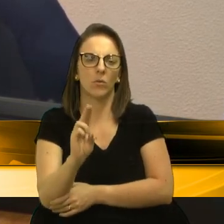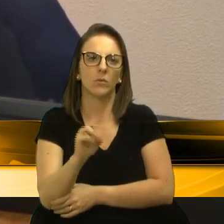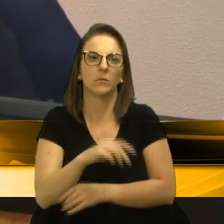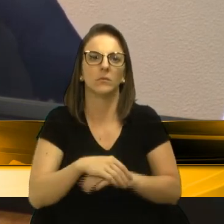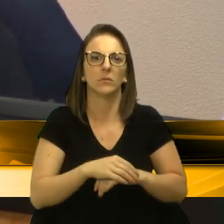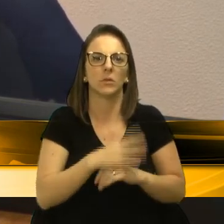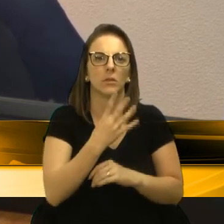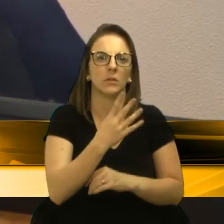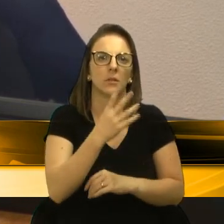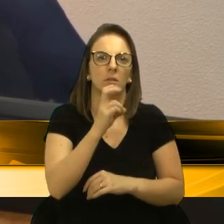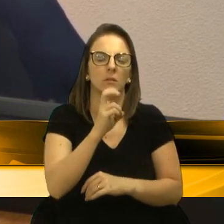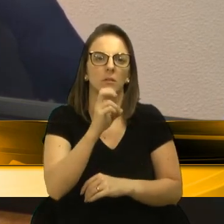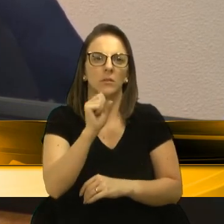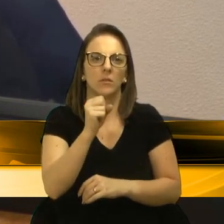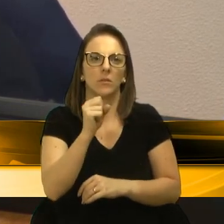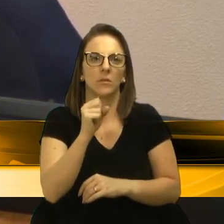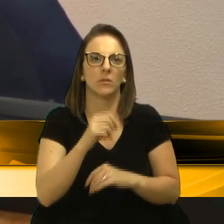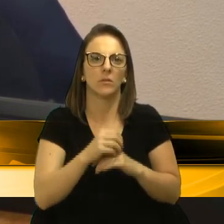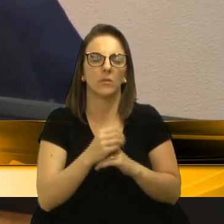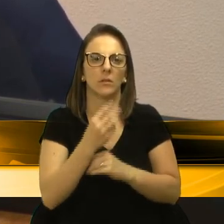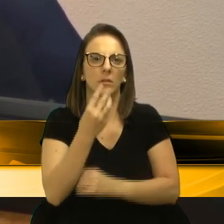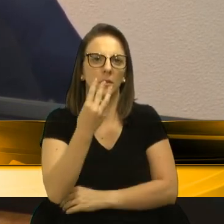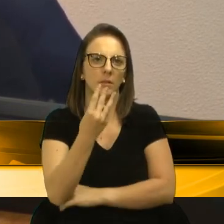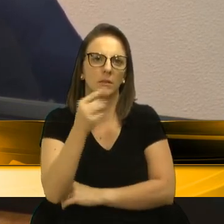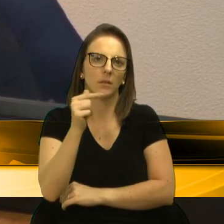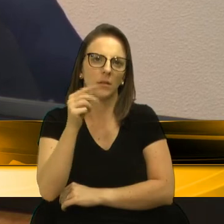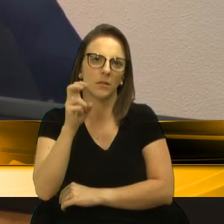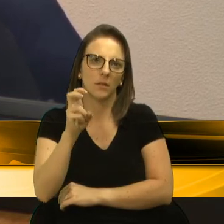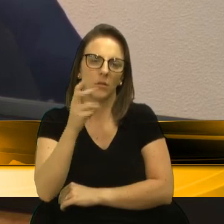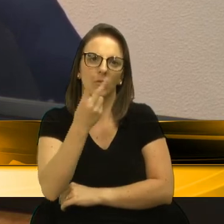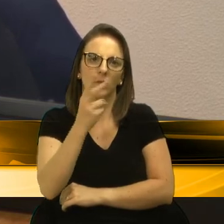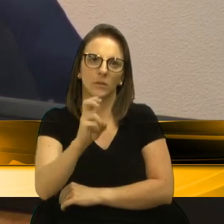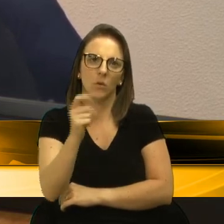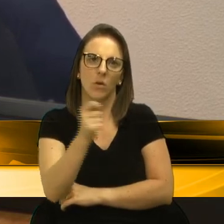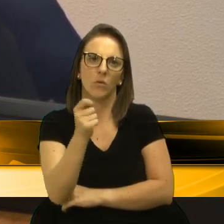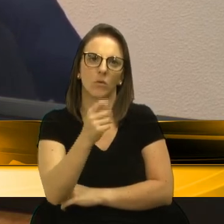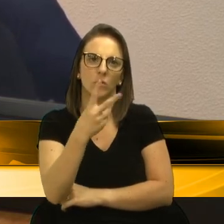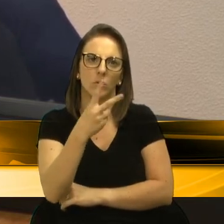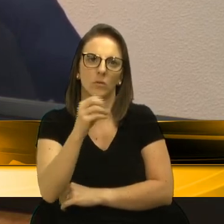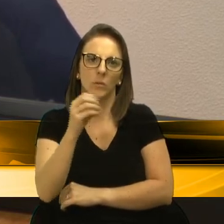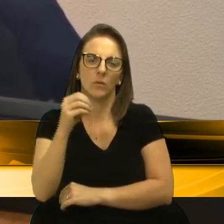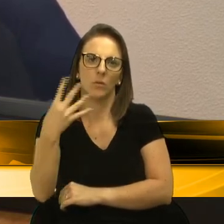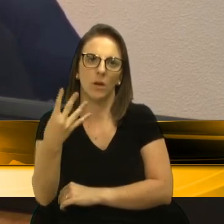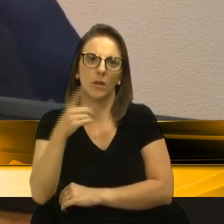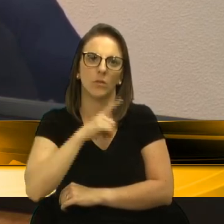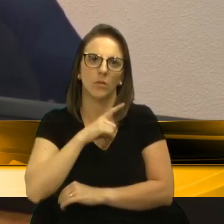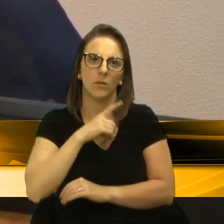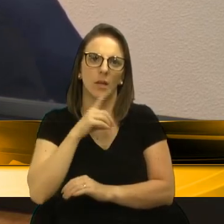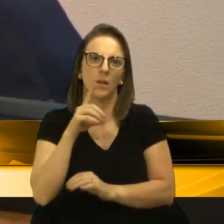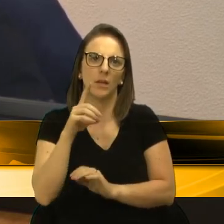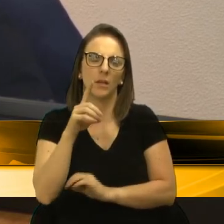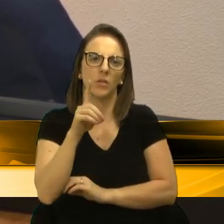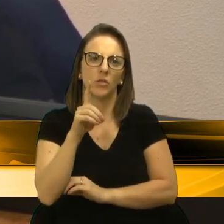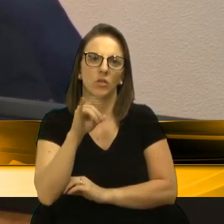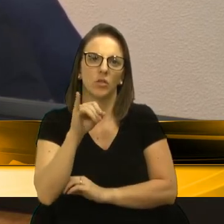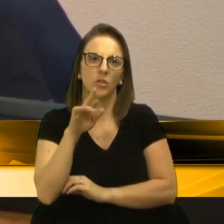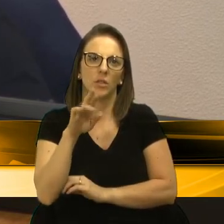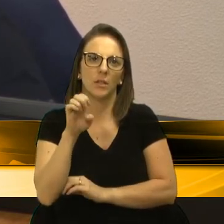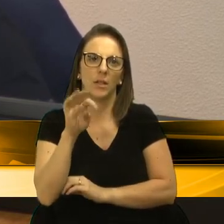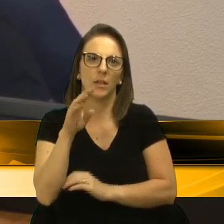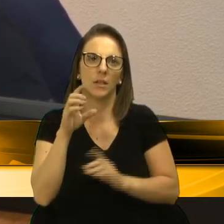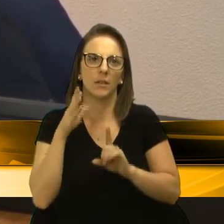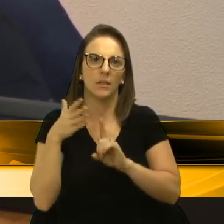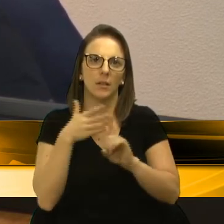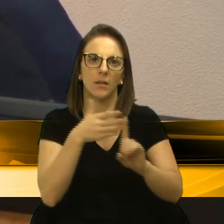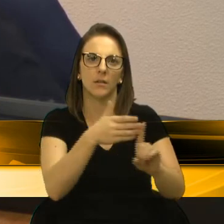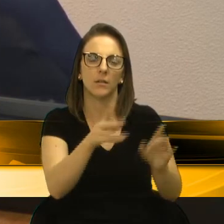Lei 13.885, de 25 de agosto de 2004, no que se refere às diretrizes a serem observadas. Redação acrescida pelo Decreto